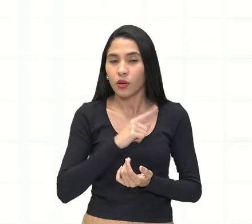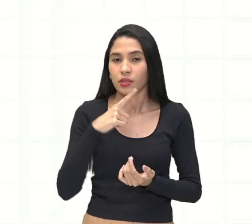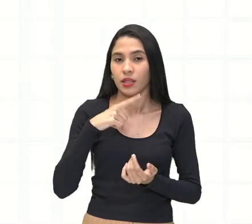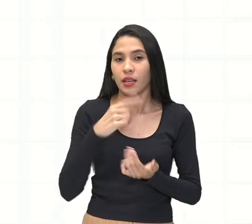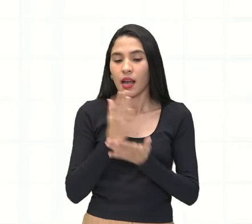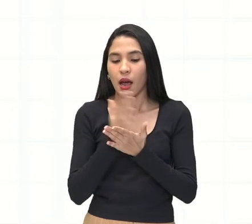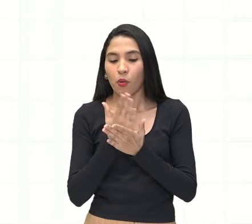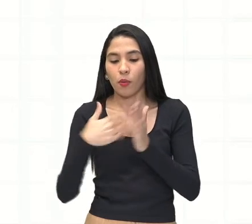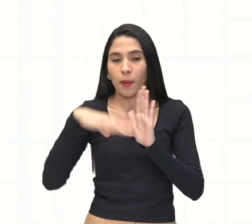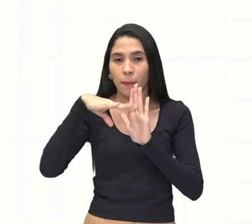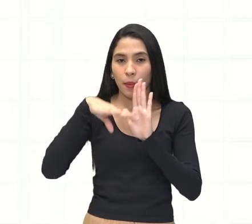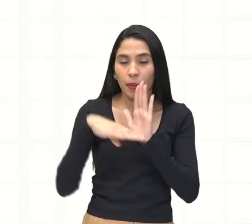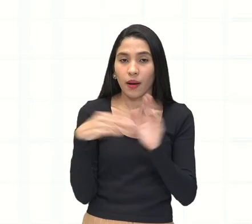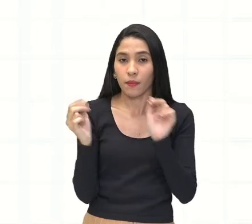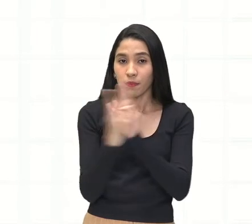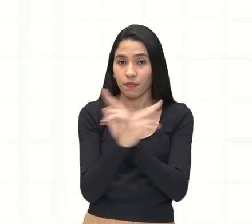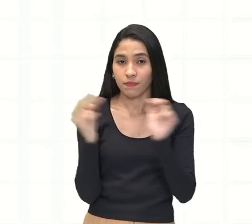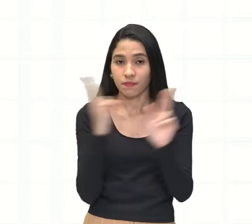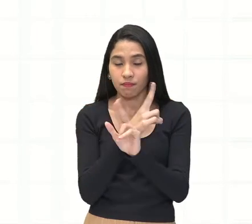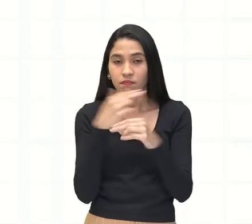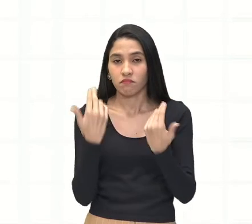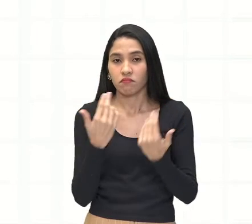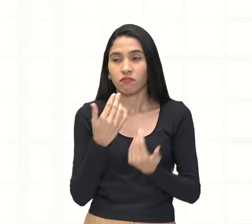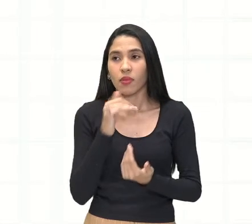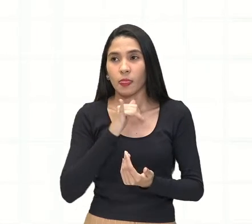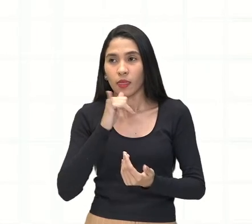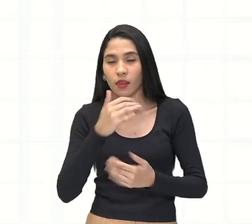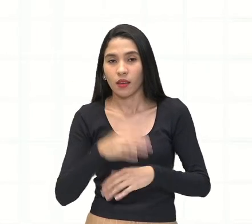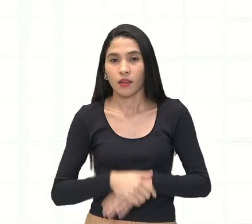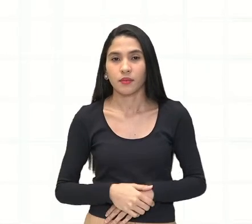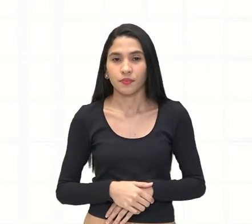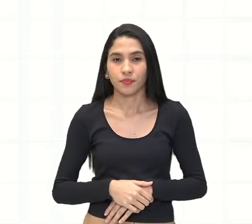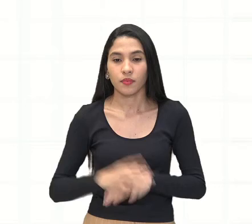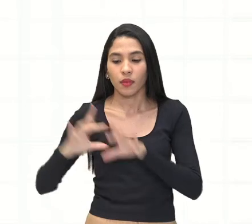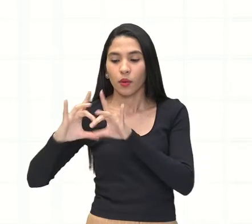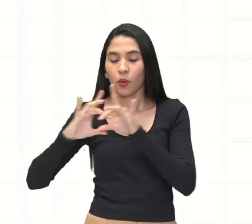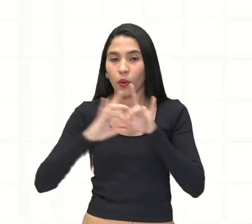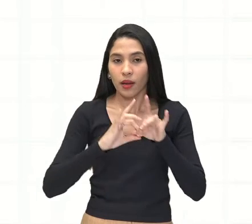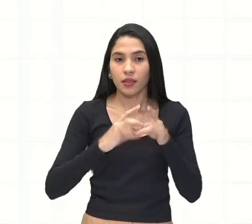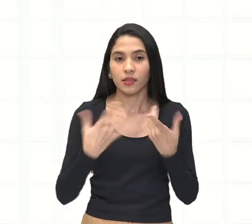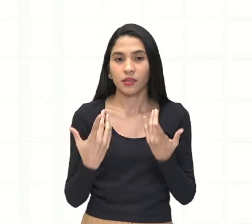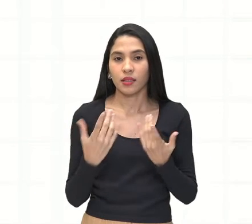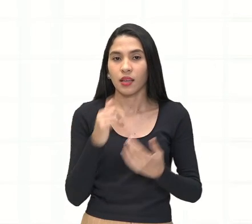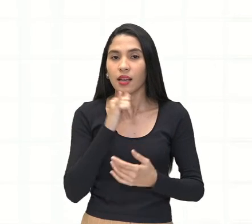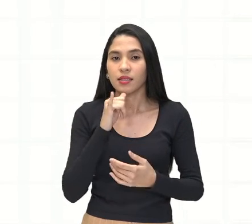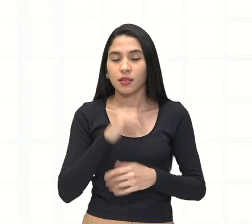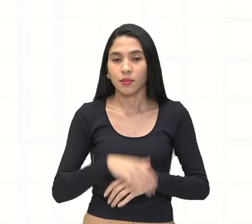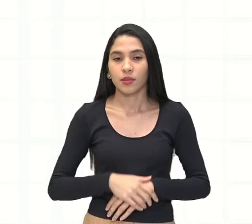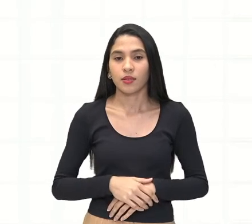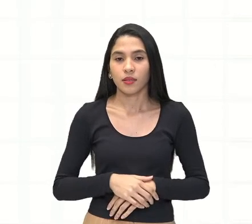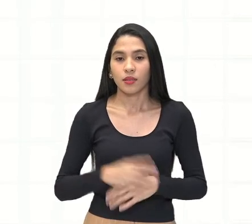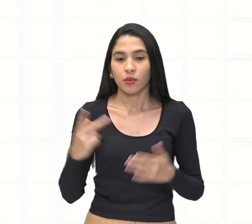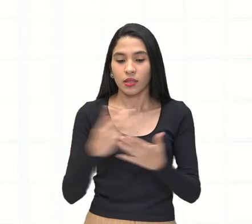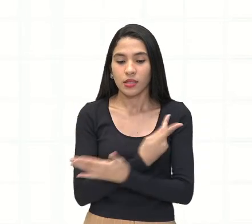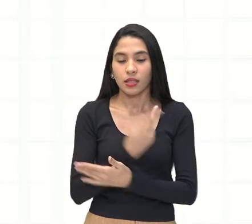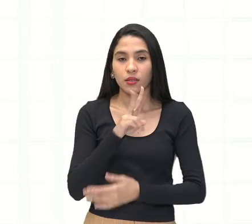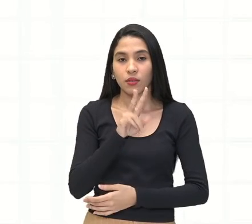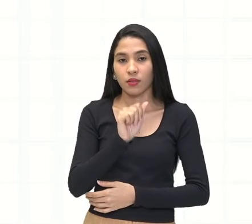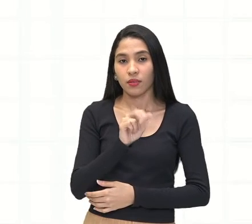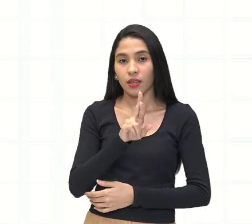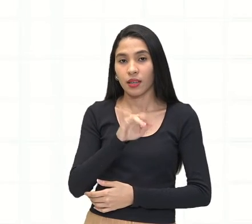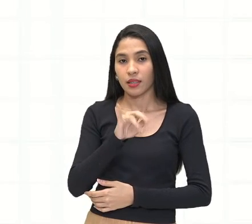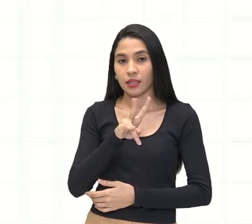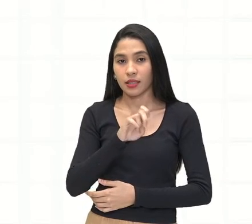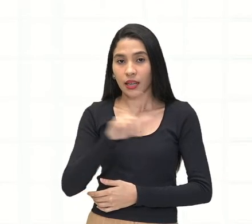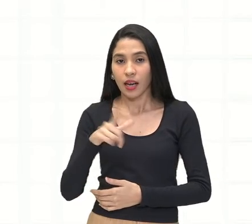dos ventos, né? Então, quando a gente tem essas correntes ocorrendo de maneira variada,